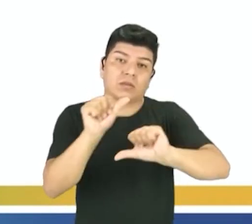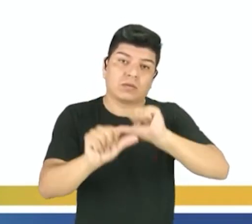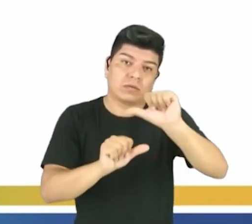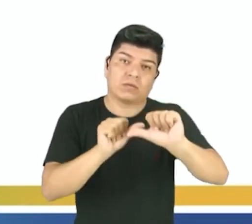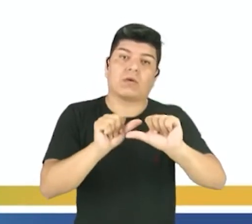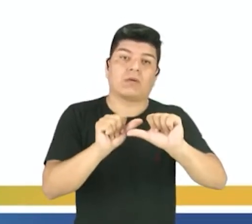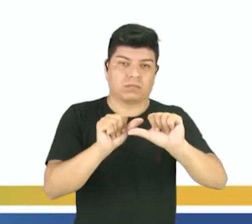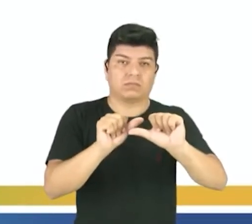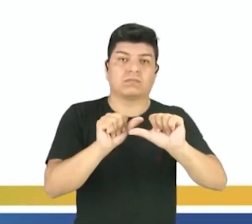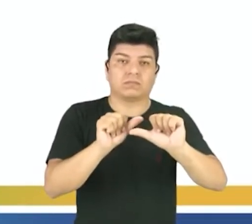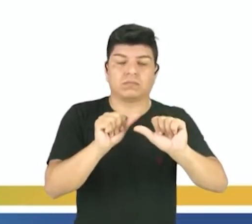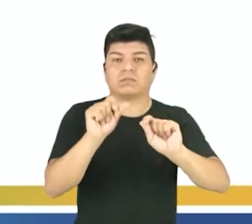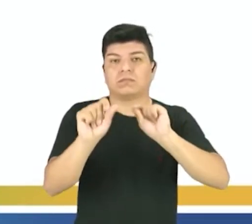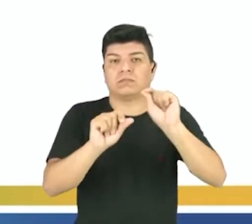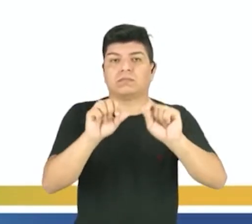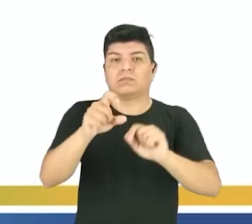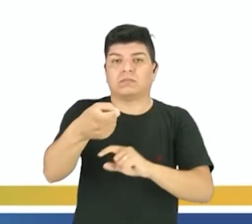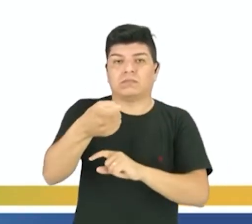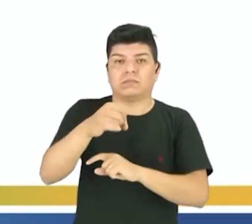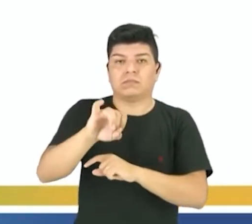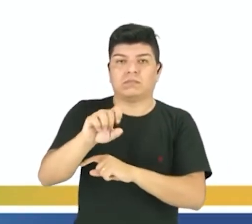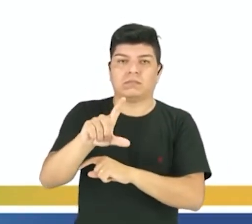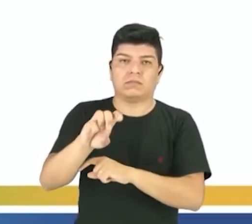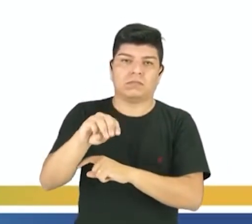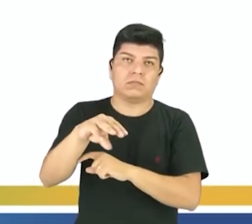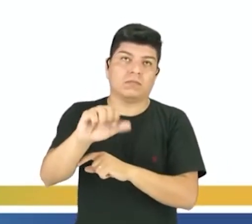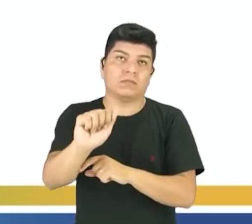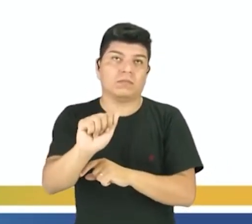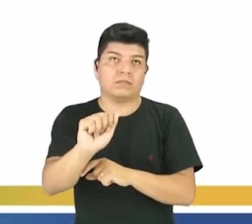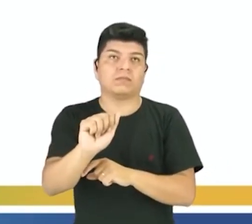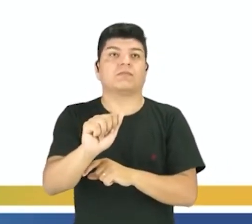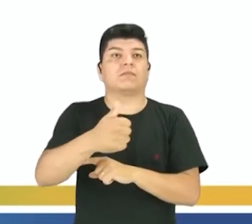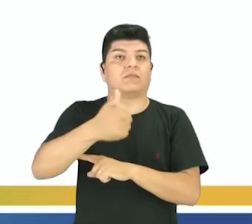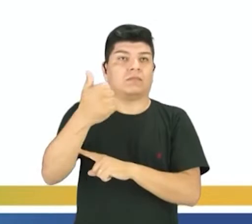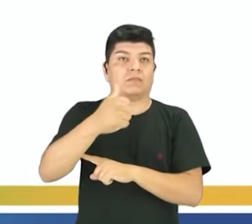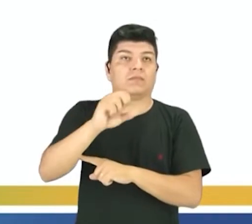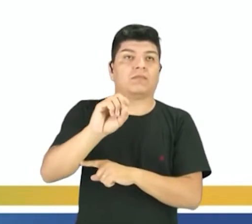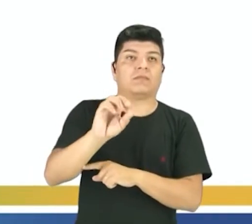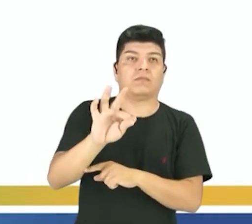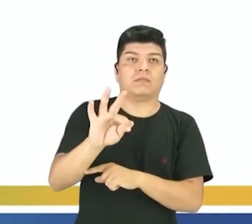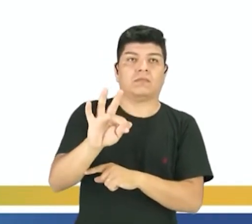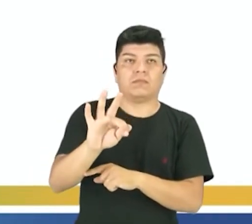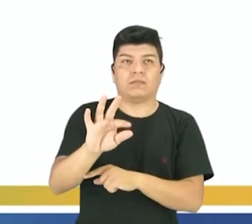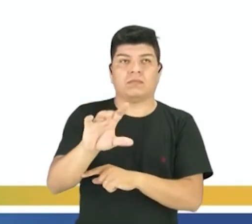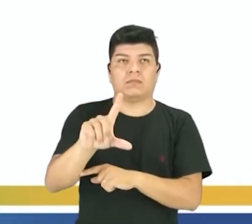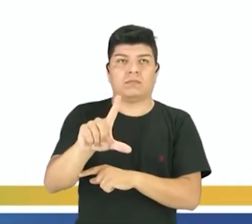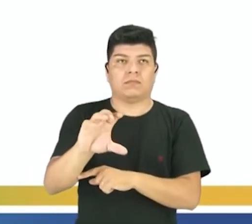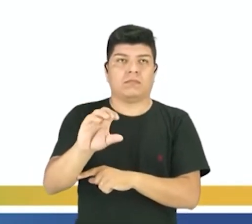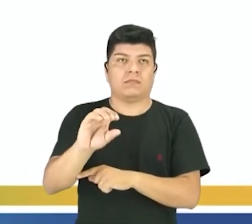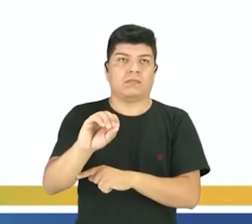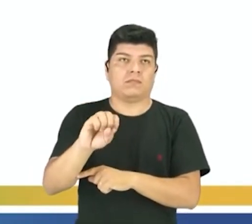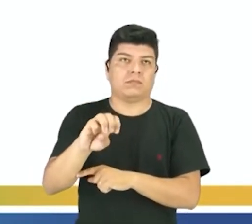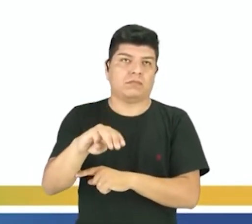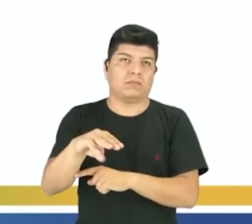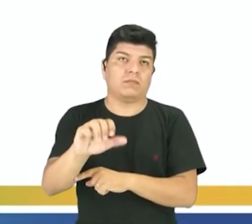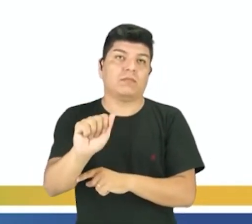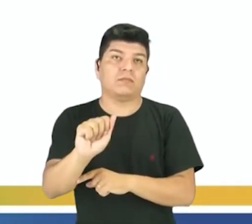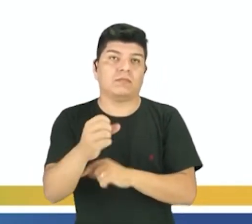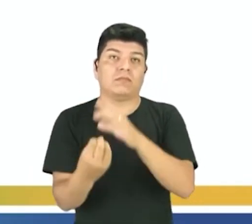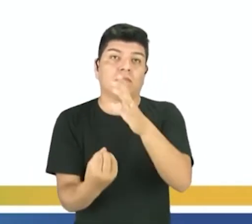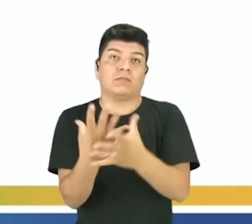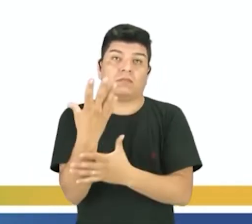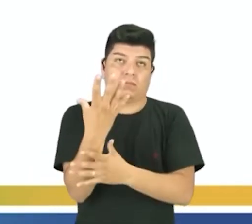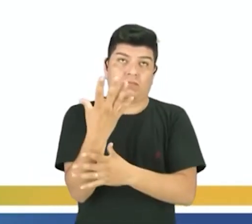formar o xilema primário, ora o floema primário, né? A protoderme vai originar